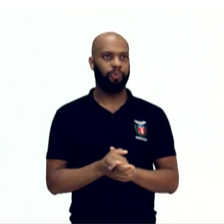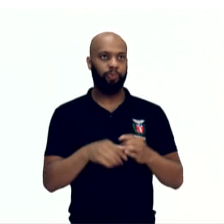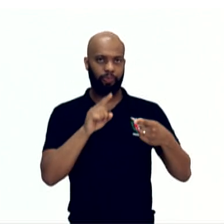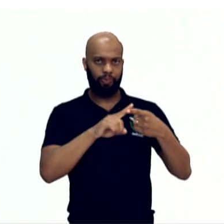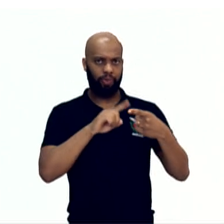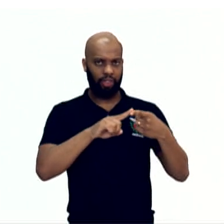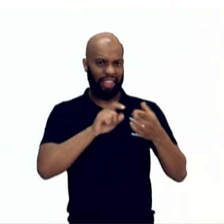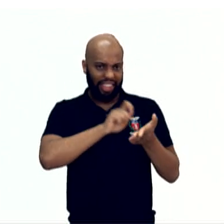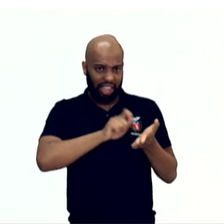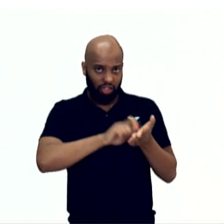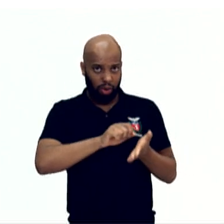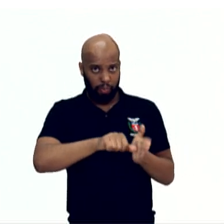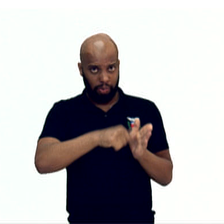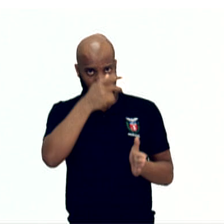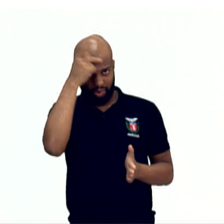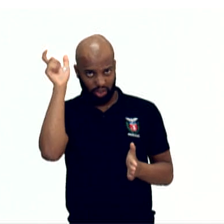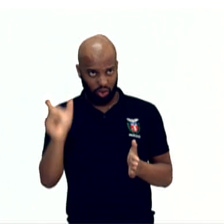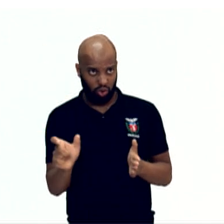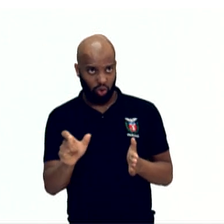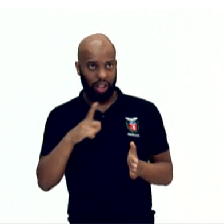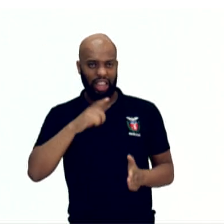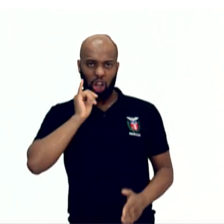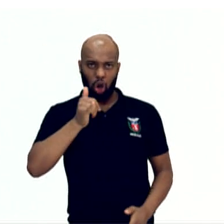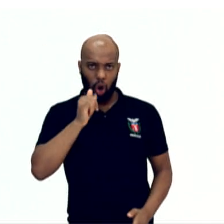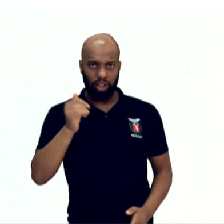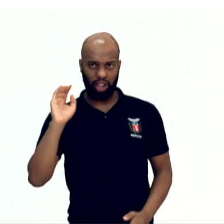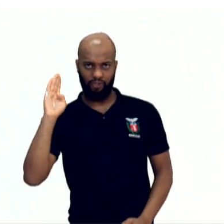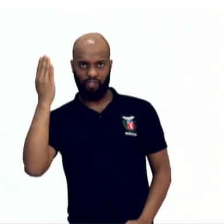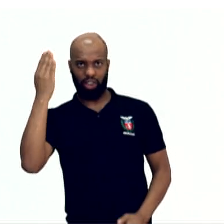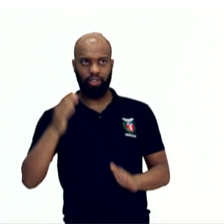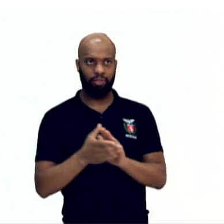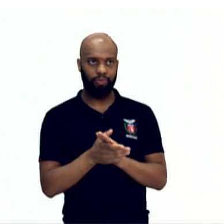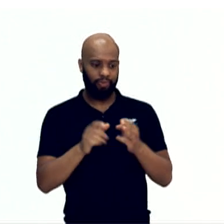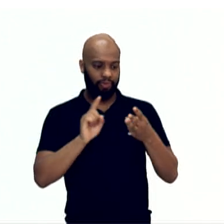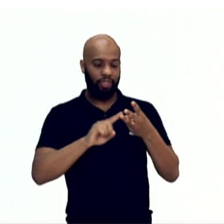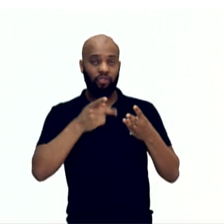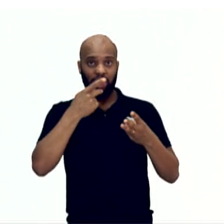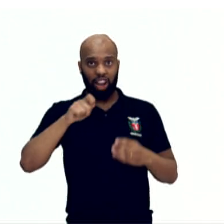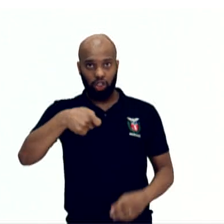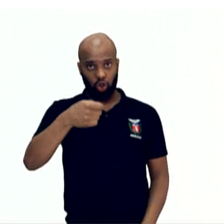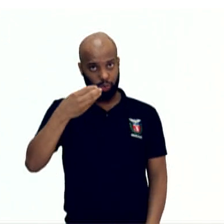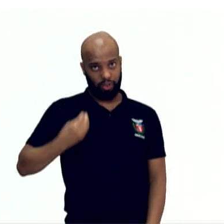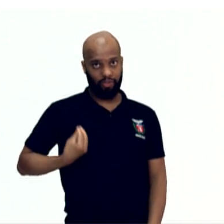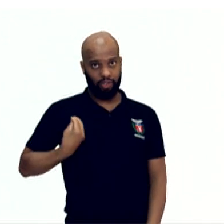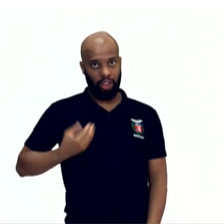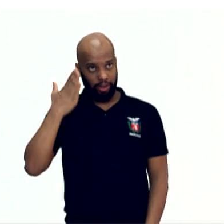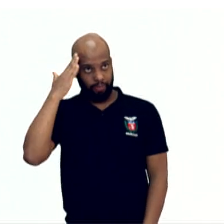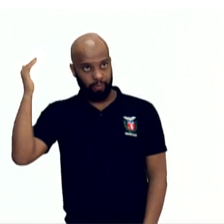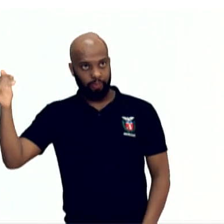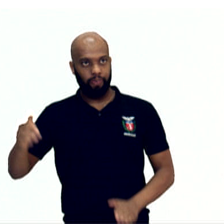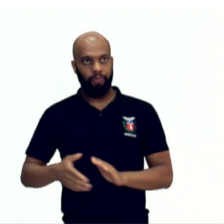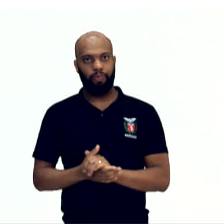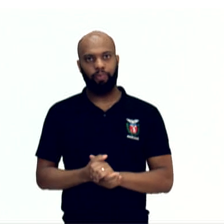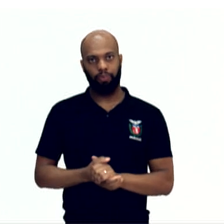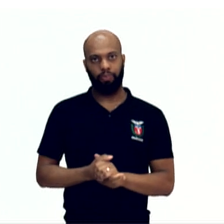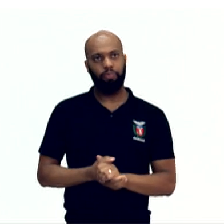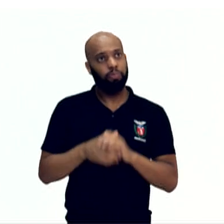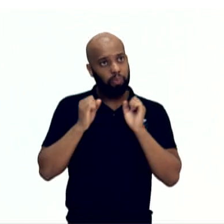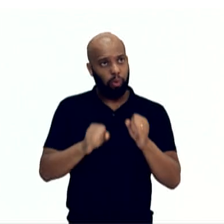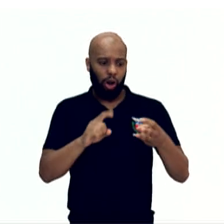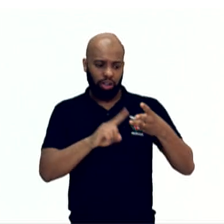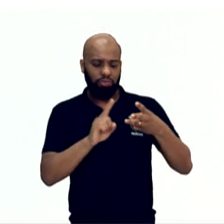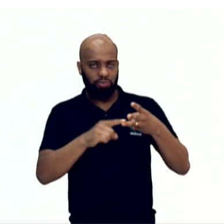escrita em primeira pessoa, contar fatos de ficção ou falar sobre a vida de um famoso. Falar sobre a vida de um famoso pode